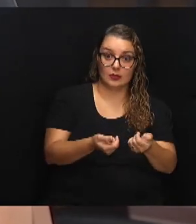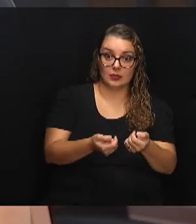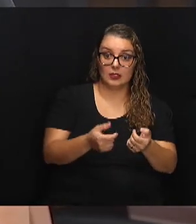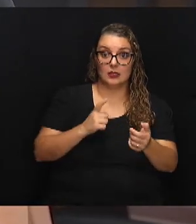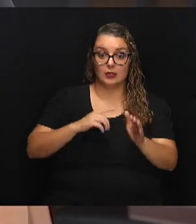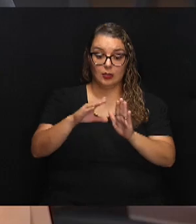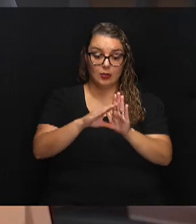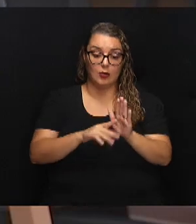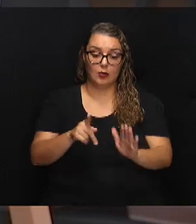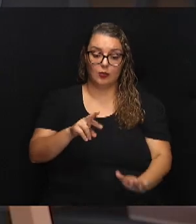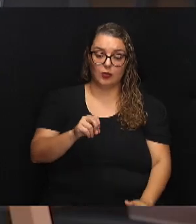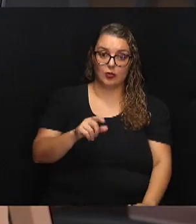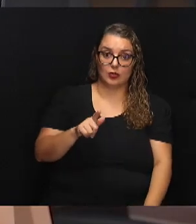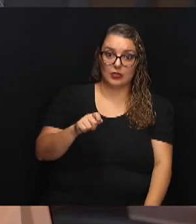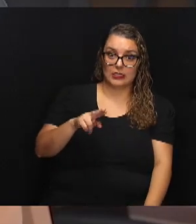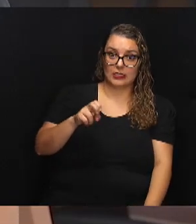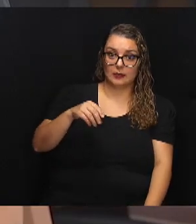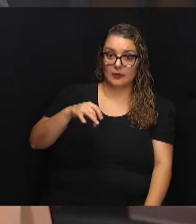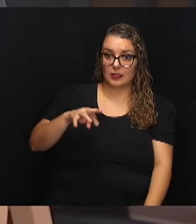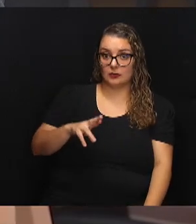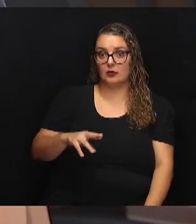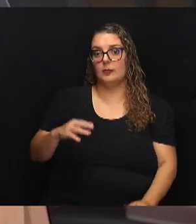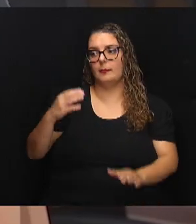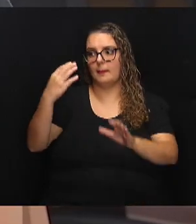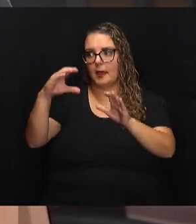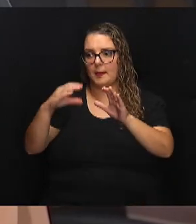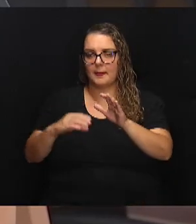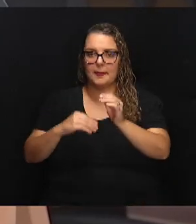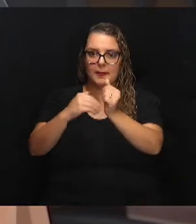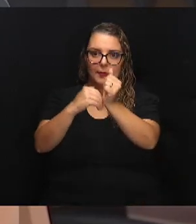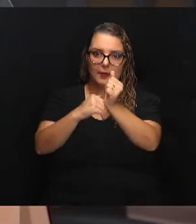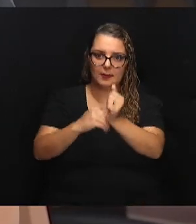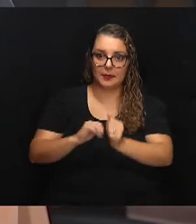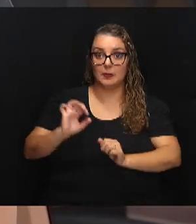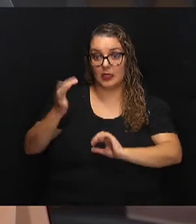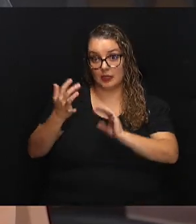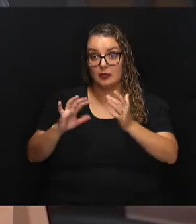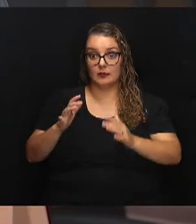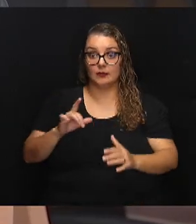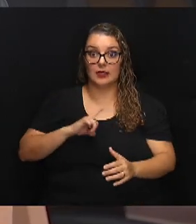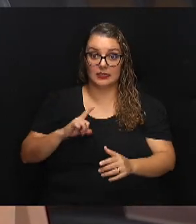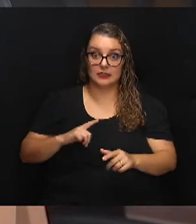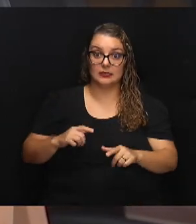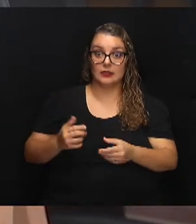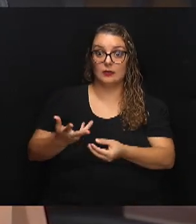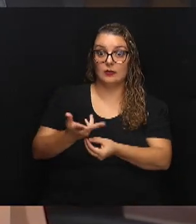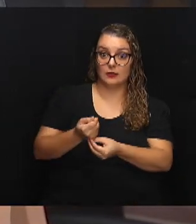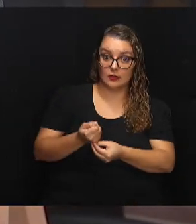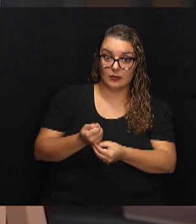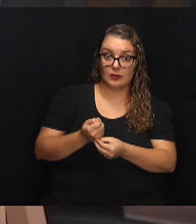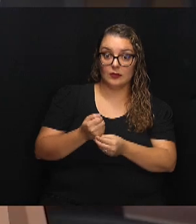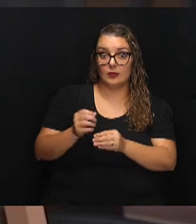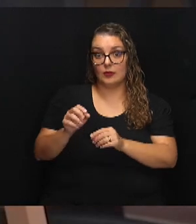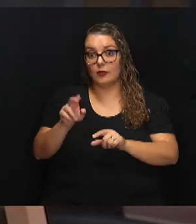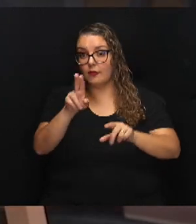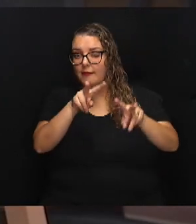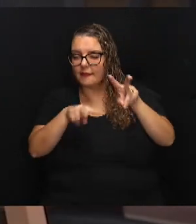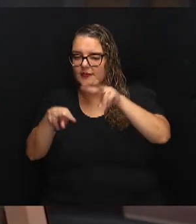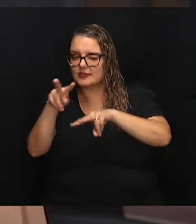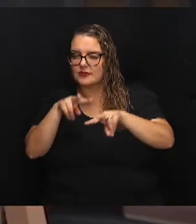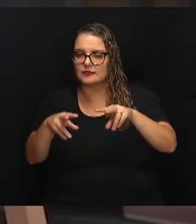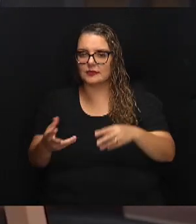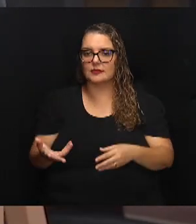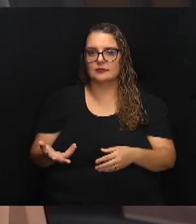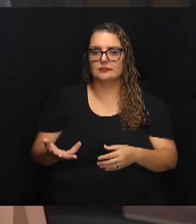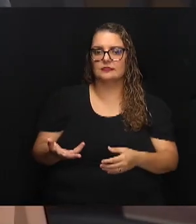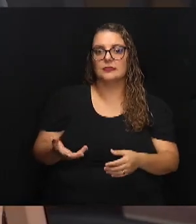games, vai pôr todos os códigos para o jogo acontecer, mas tem que ter o artista que faz o visual do jogo, e esse artista também ele é